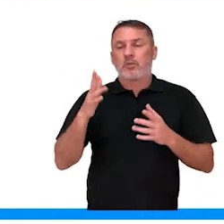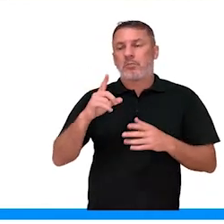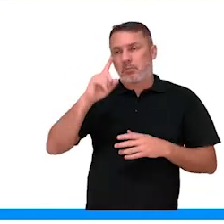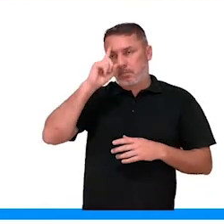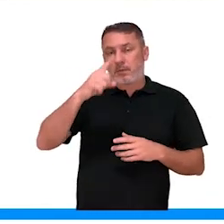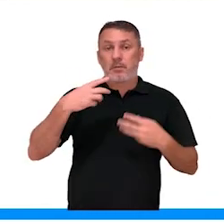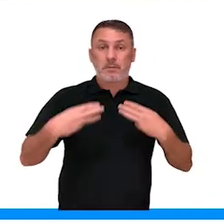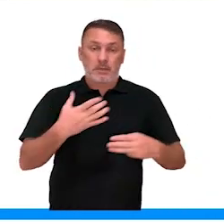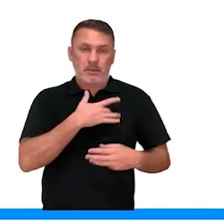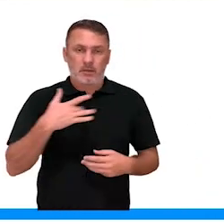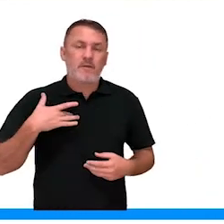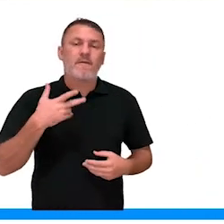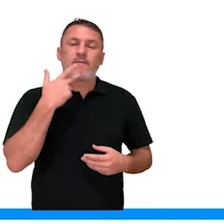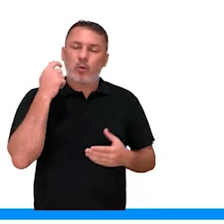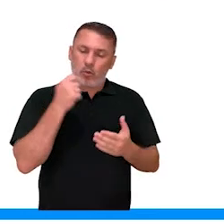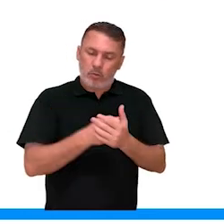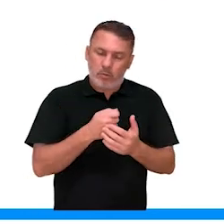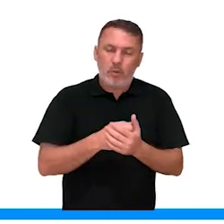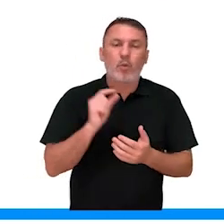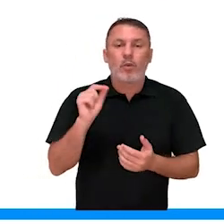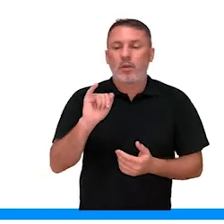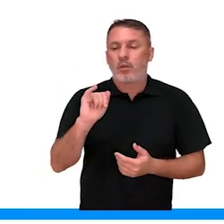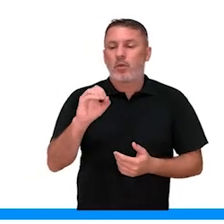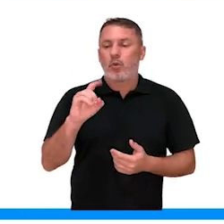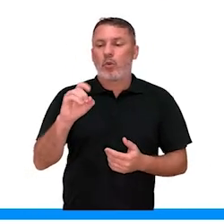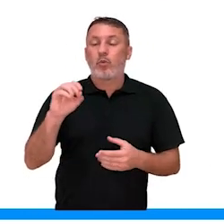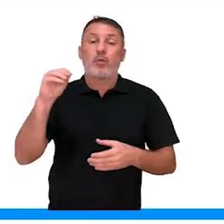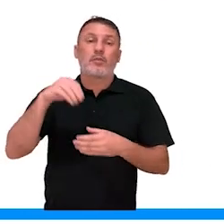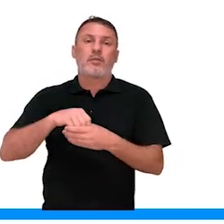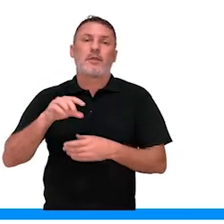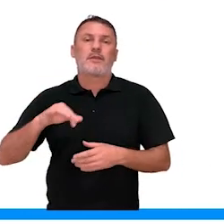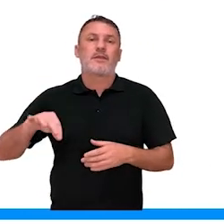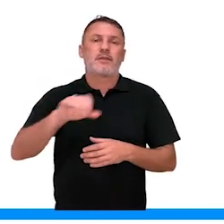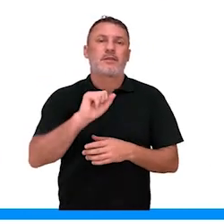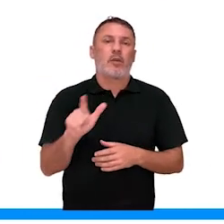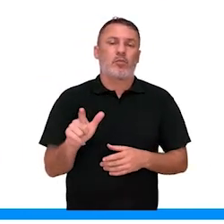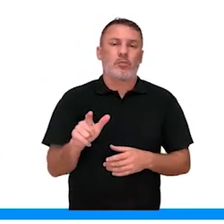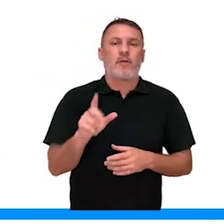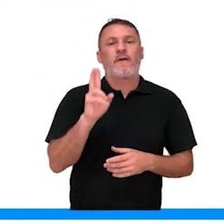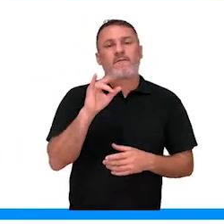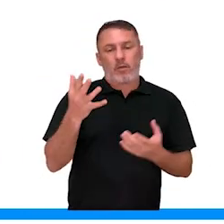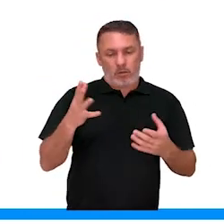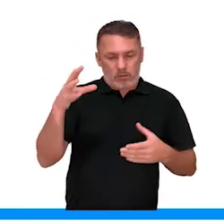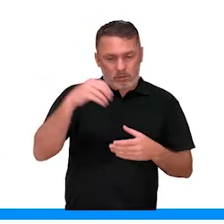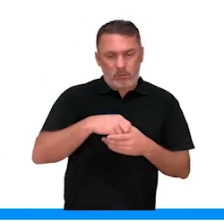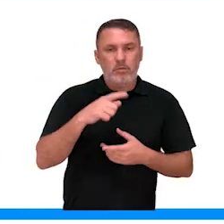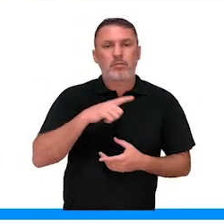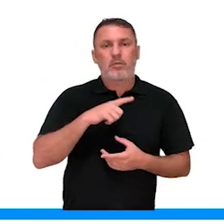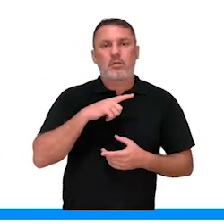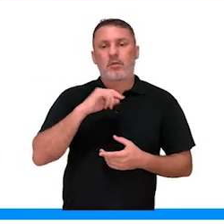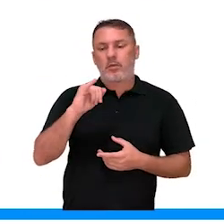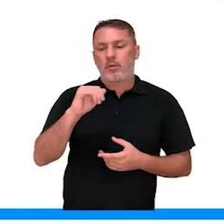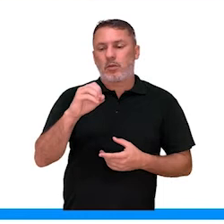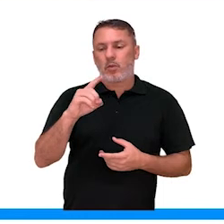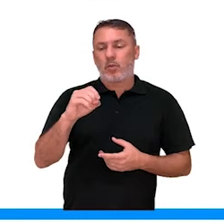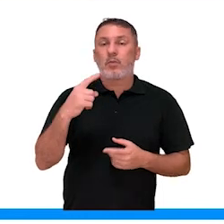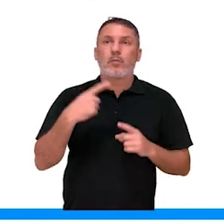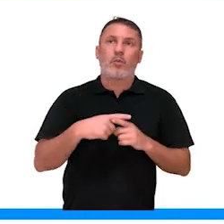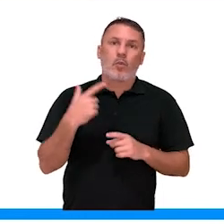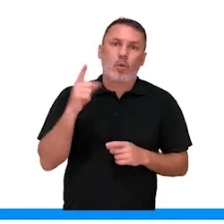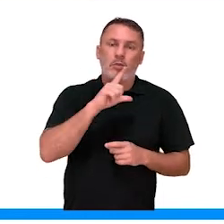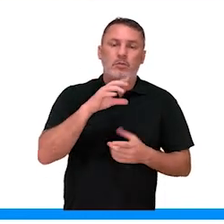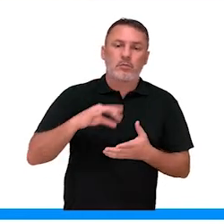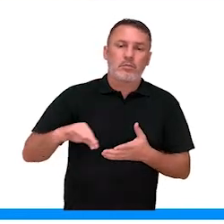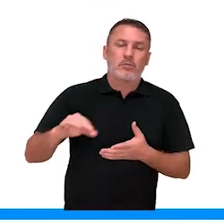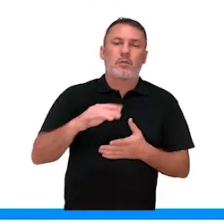determinado pelo Ministério, né, de ser colocado o iodo no sal de cozinha. Então, eles adicionaram para a gente